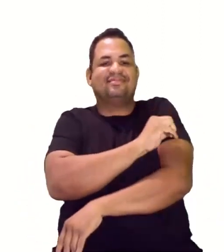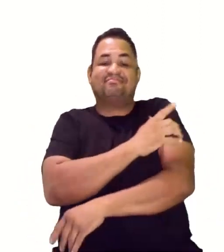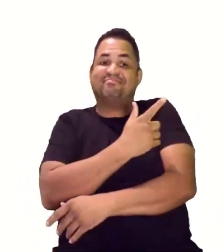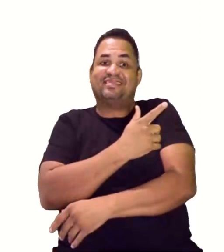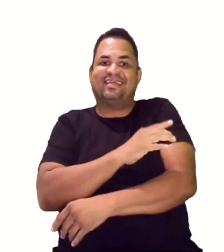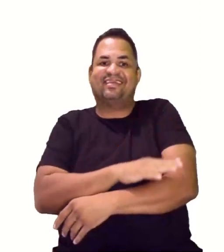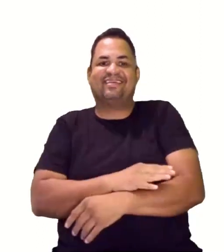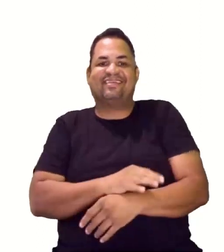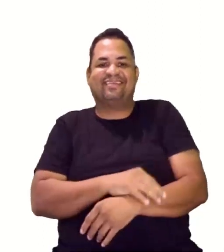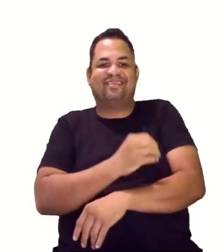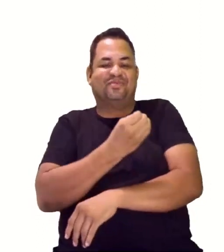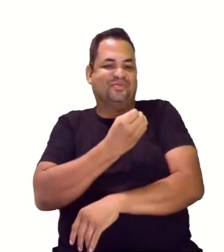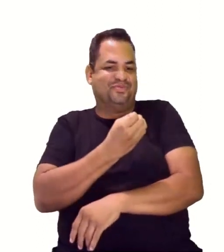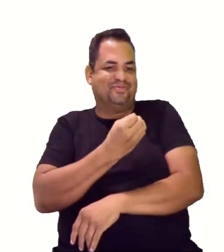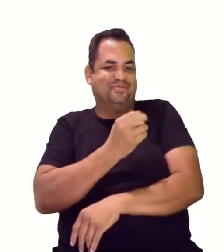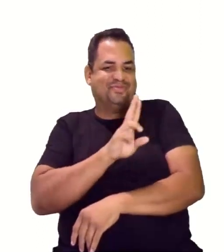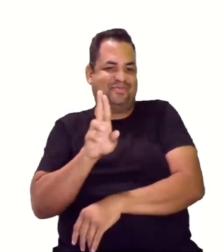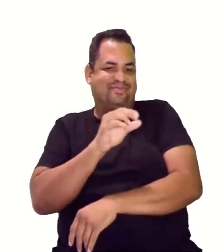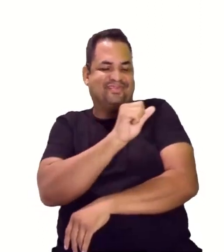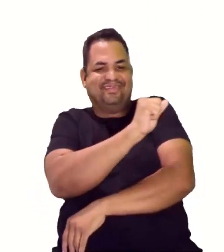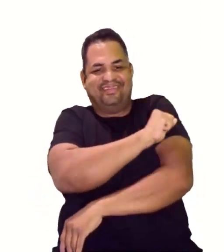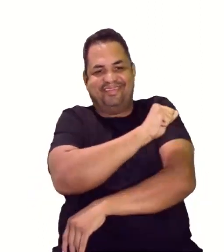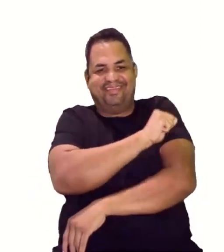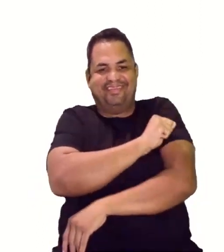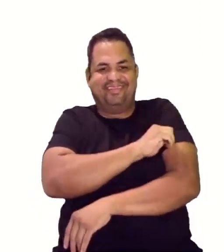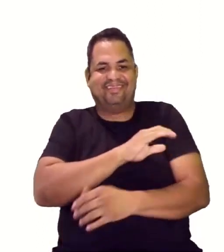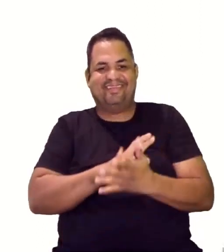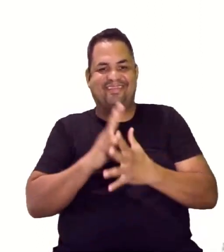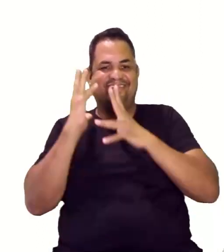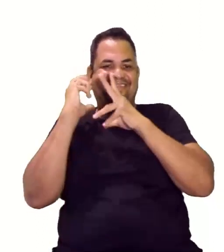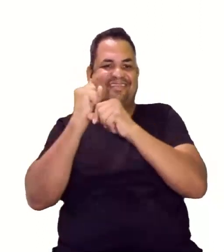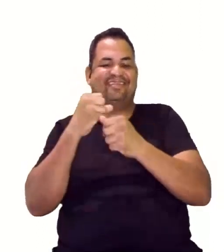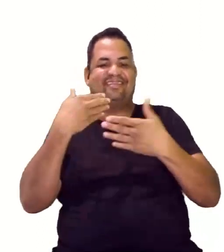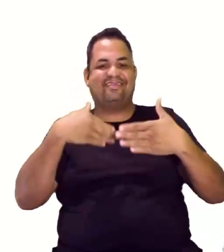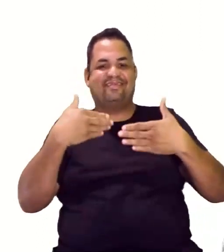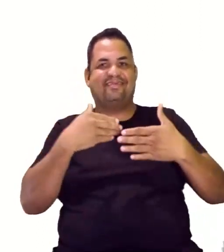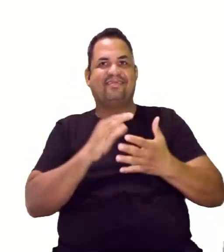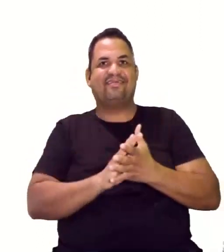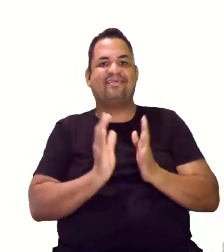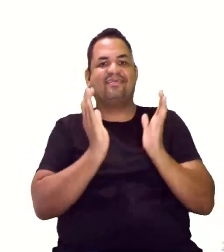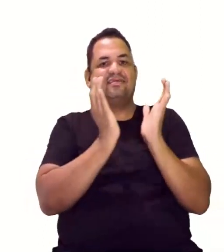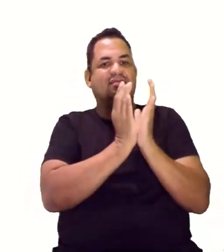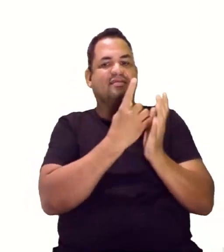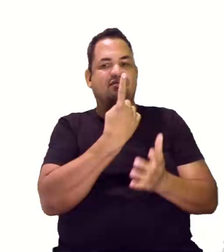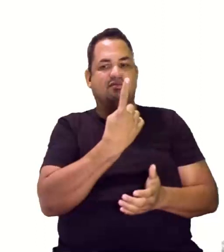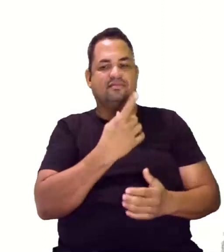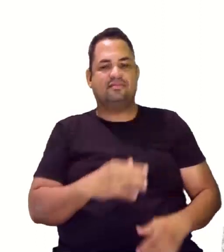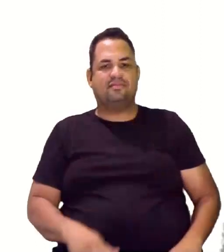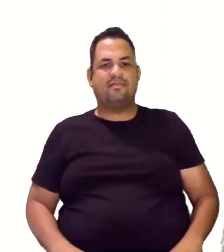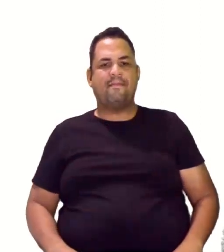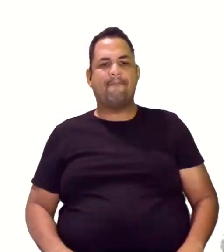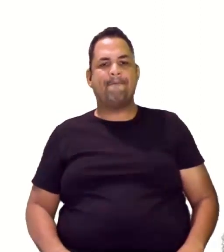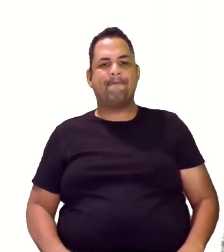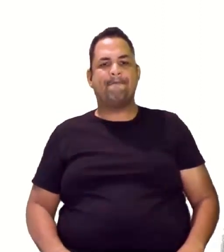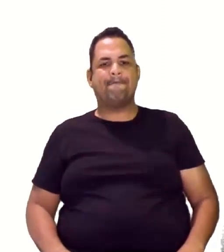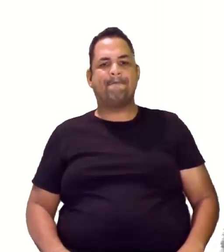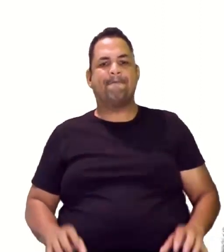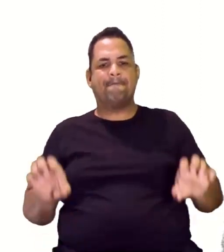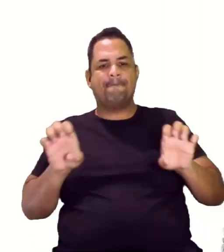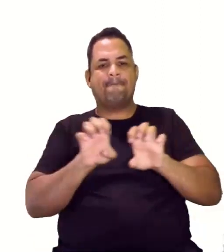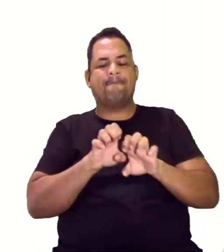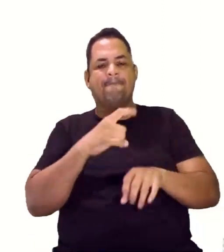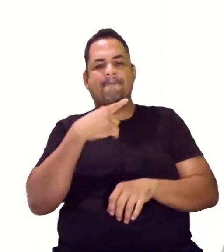nome. Mas o tema também foi o mesmo, né? Revisão para a prova da unidade 1. 1. Então, falou um pouquinho aqui de equação do